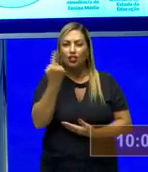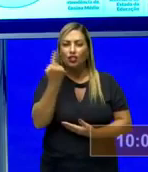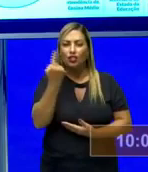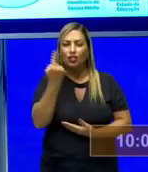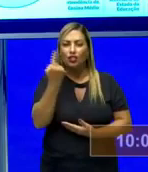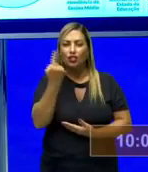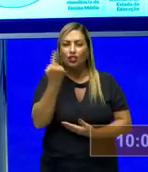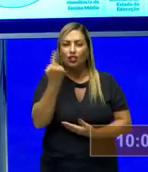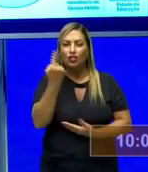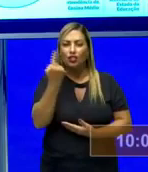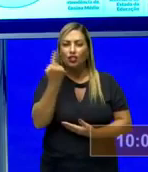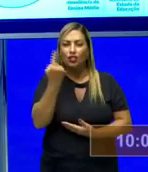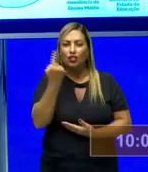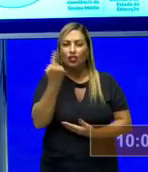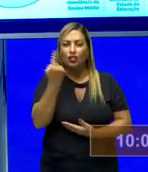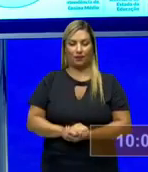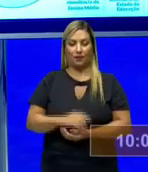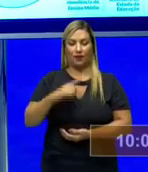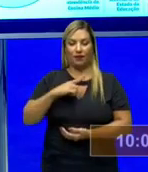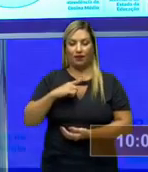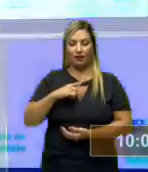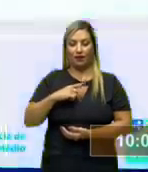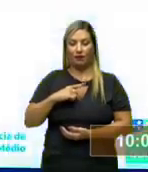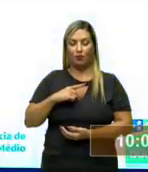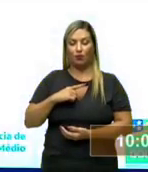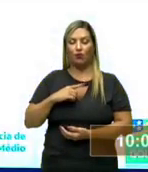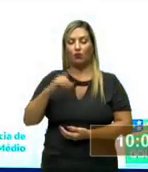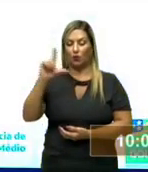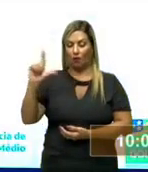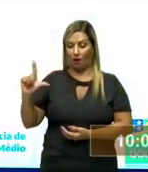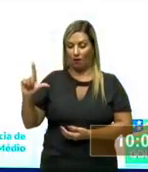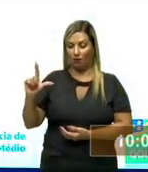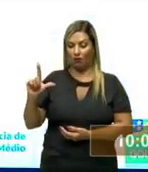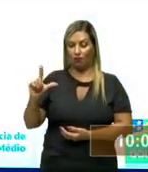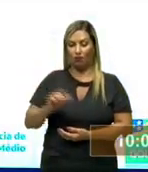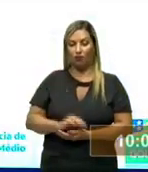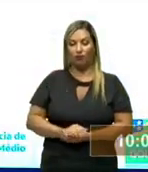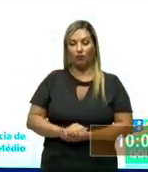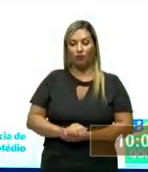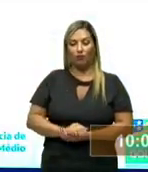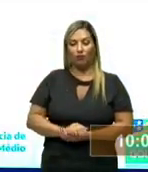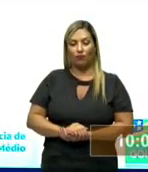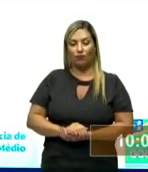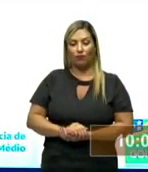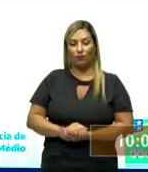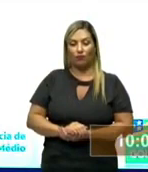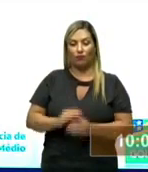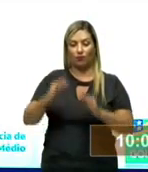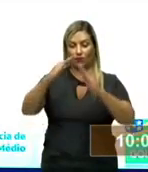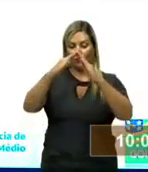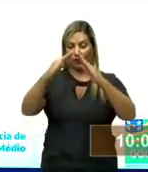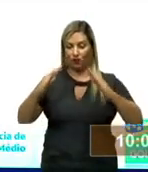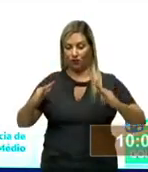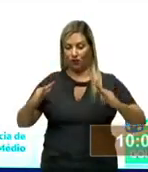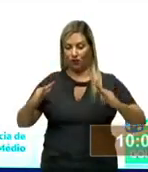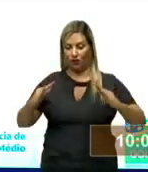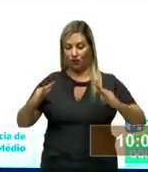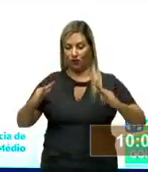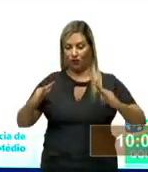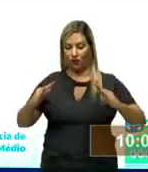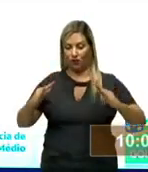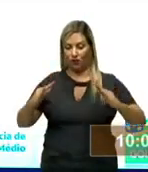E aí eu tenho a área a face lateral né aqui ó vou pegar esse cara aqui fechar vira aquele